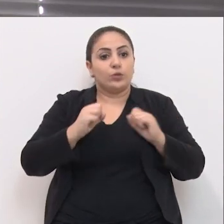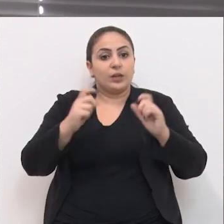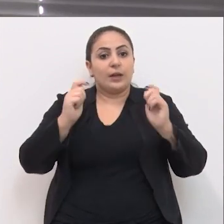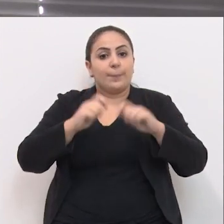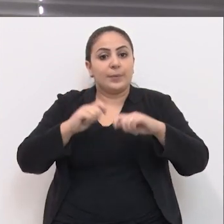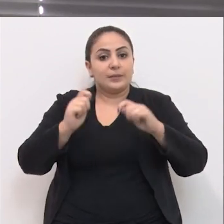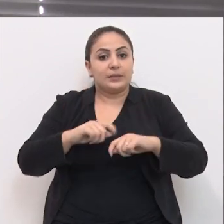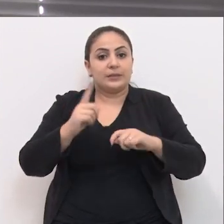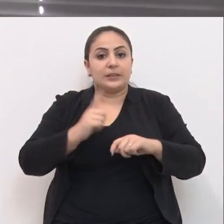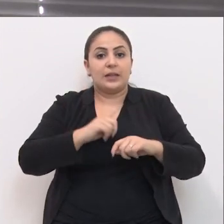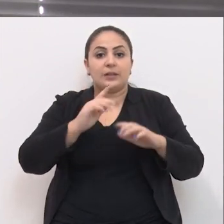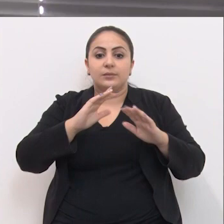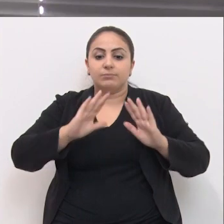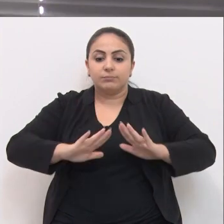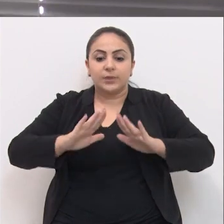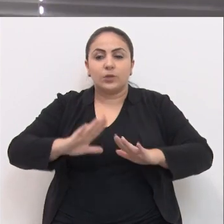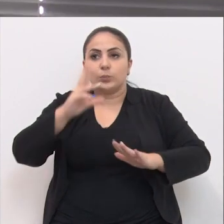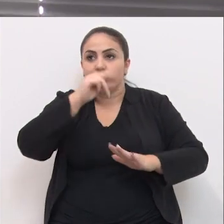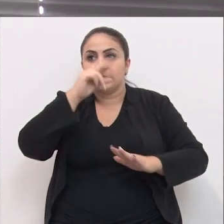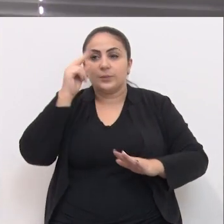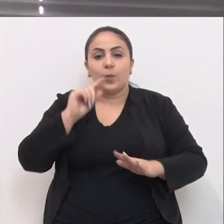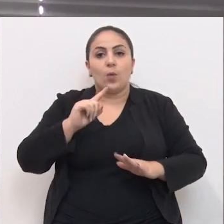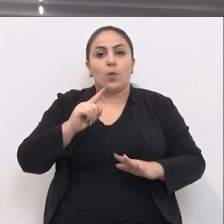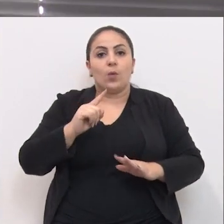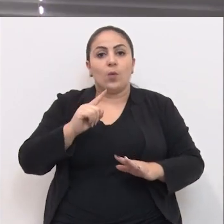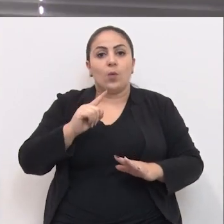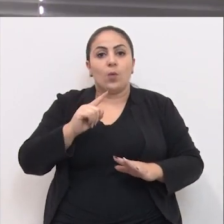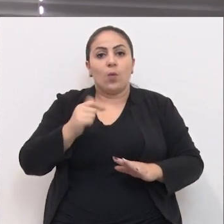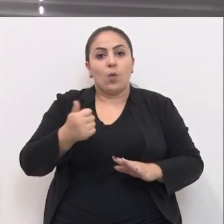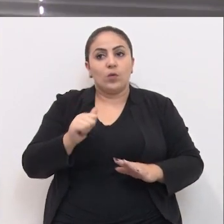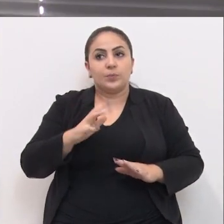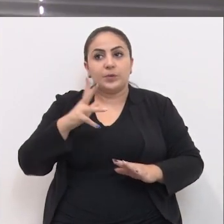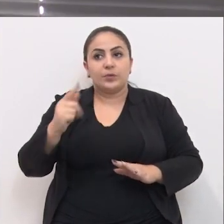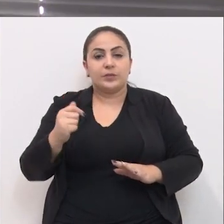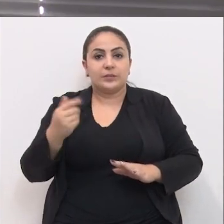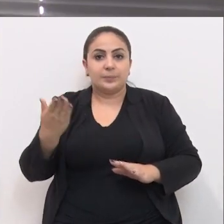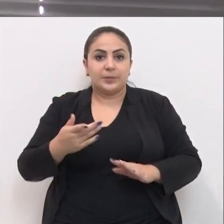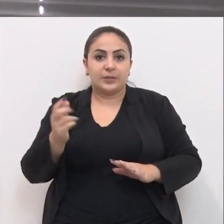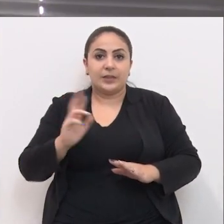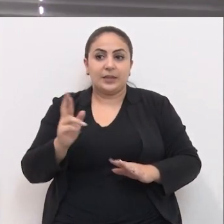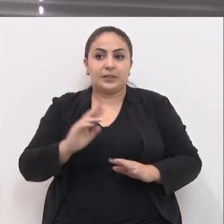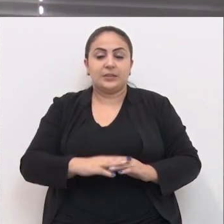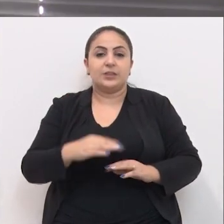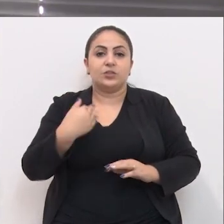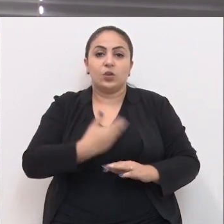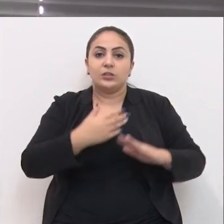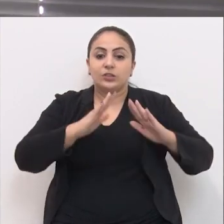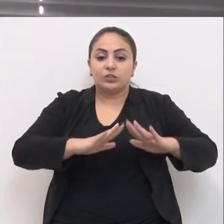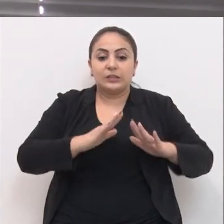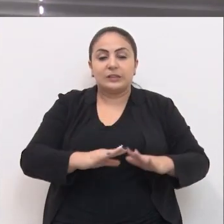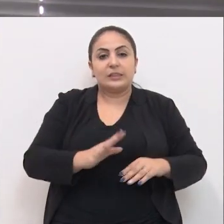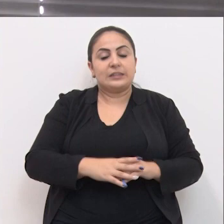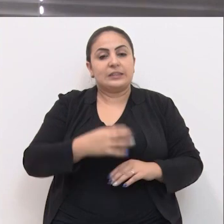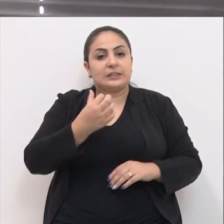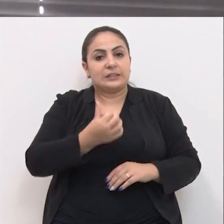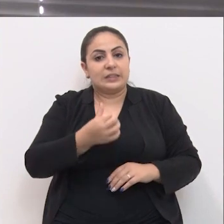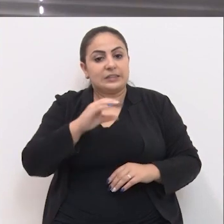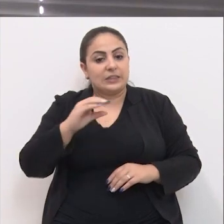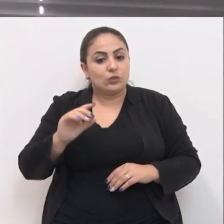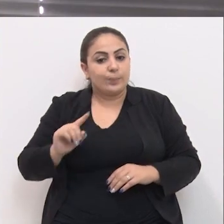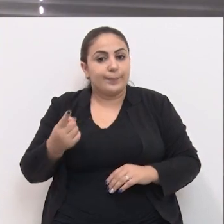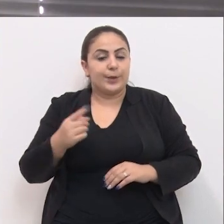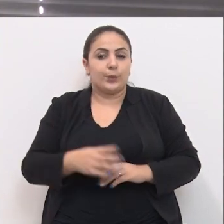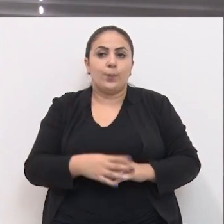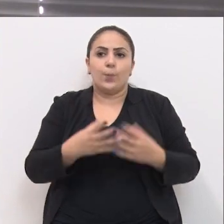no município mais de 11 milhões e meio de reais, e a gente deixou 600 mil, ou seja, 6, 7% do